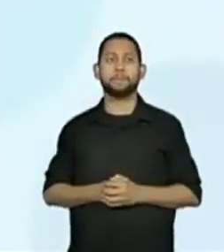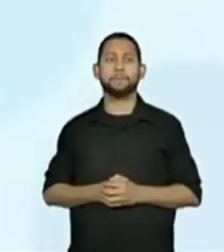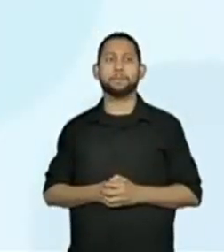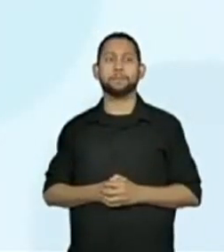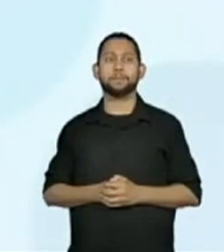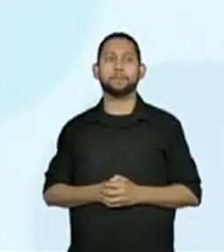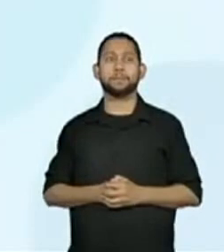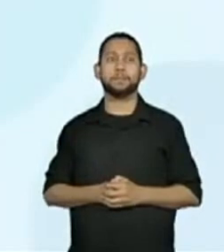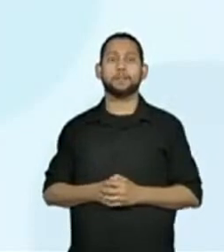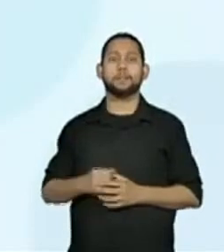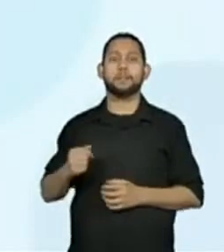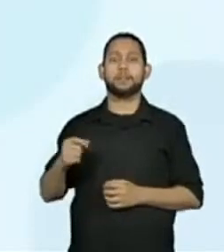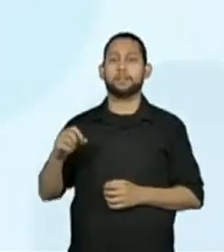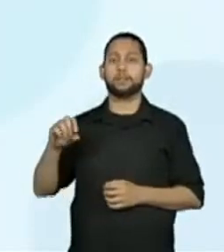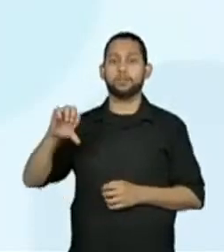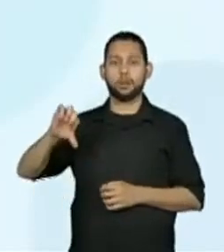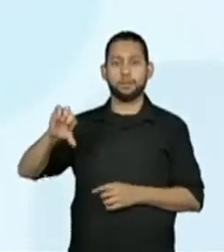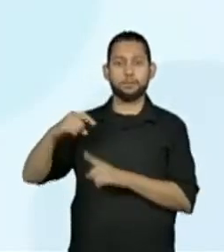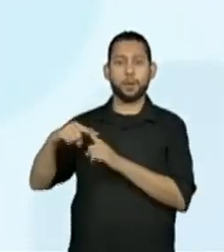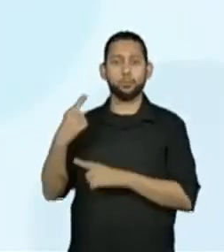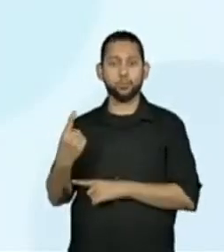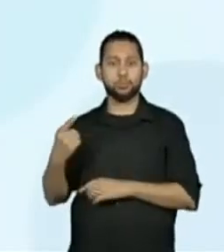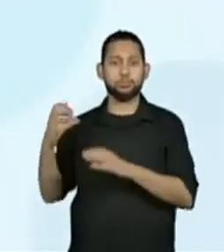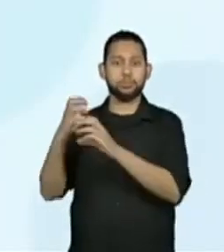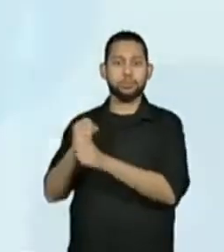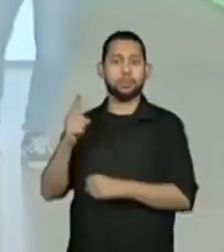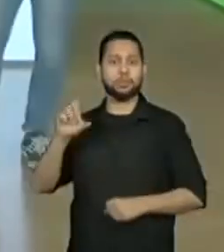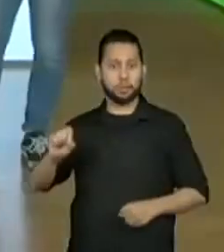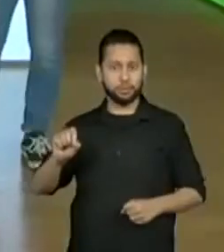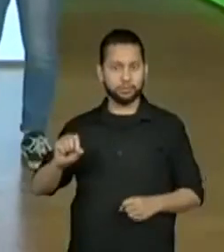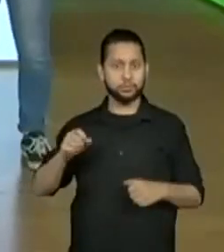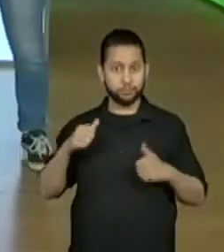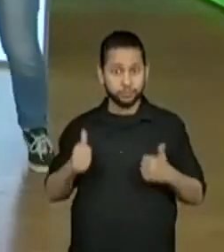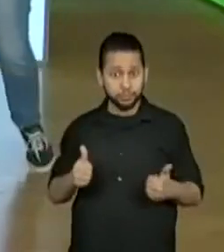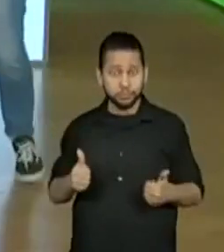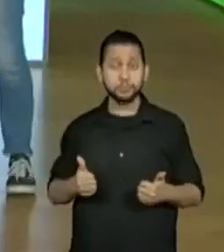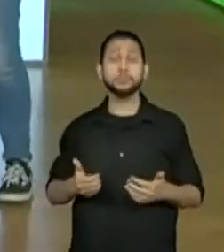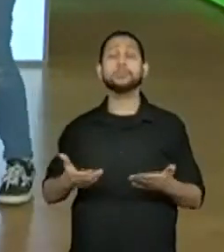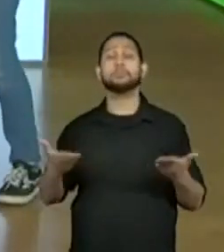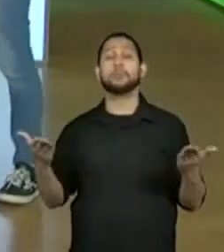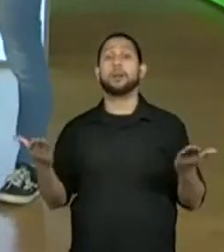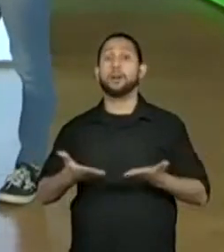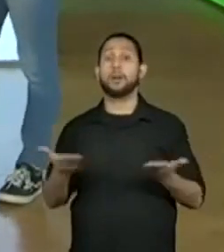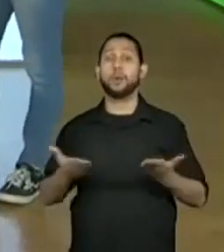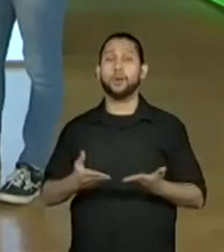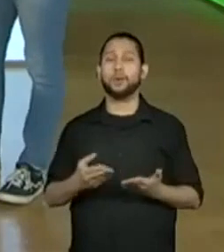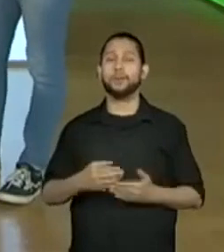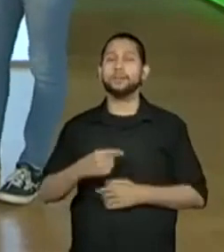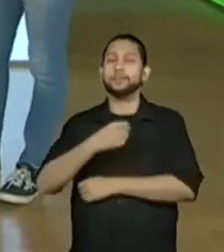o quê? Na minha cola, mas ainda estou o quê? Ganhando. Perfeito. Vamos lá. Agora eu quero... Olha lá,